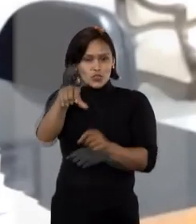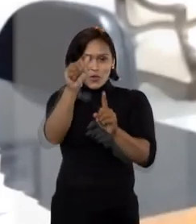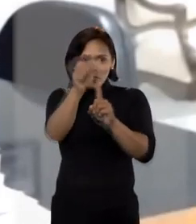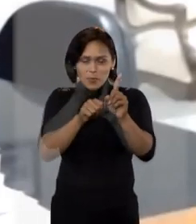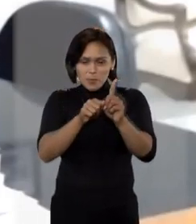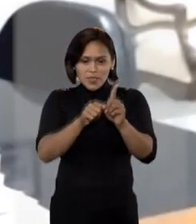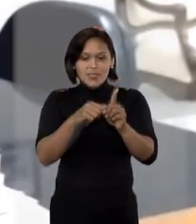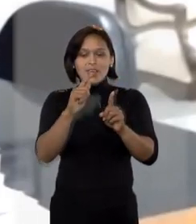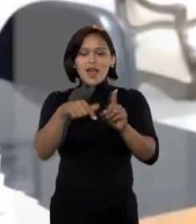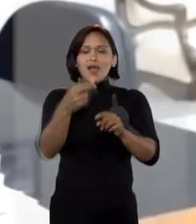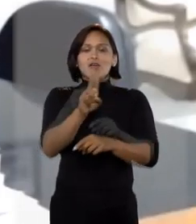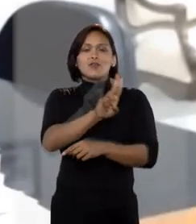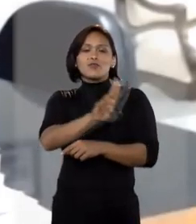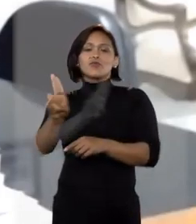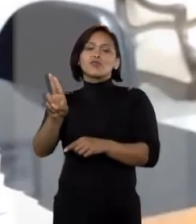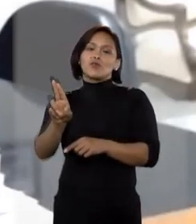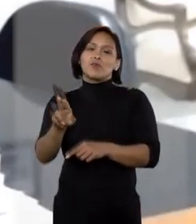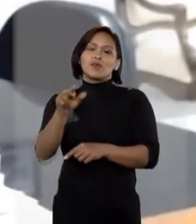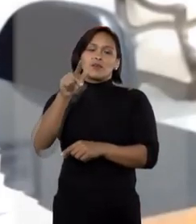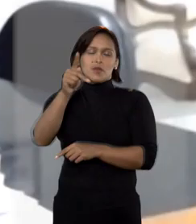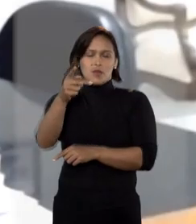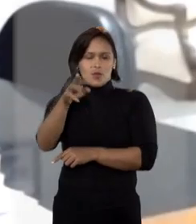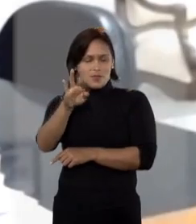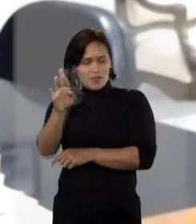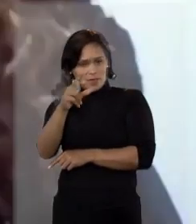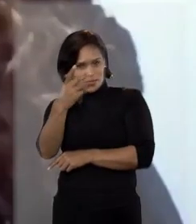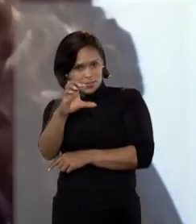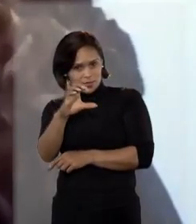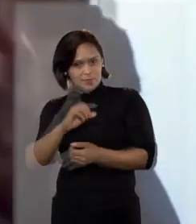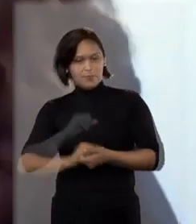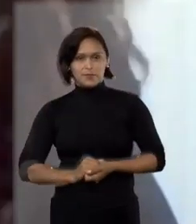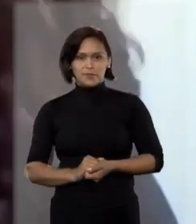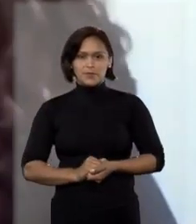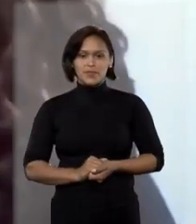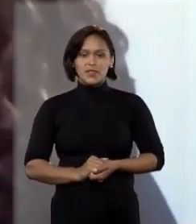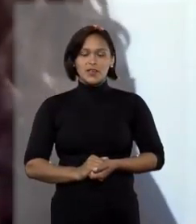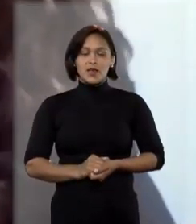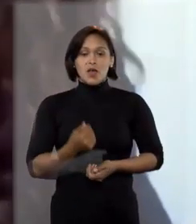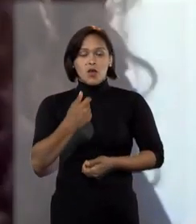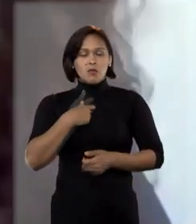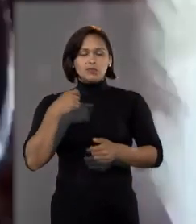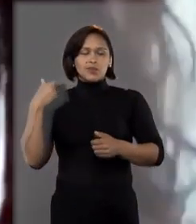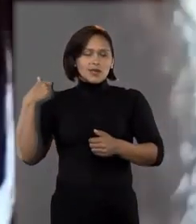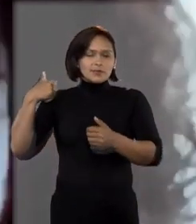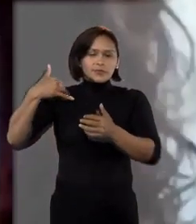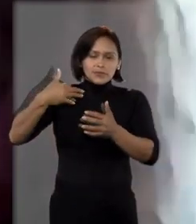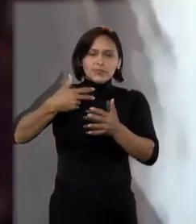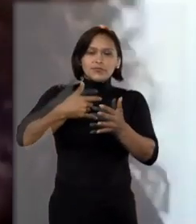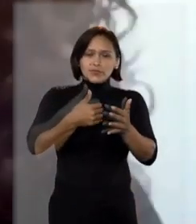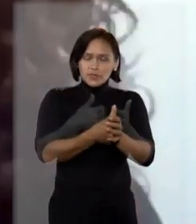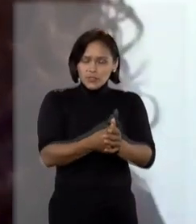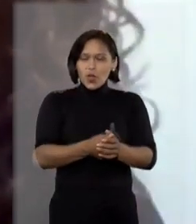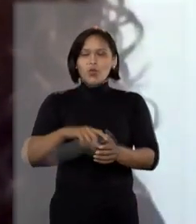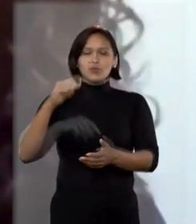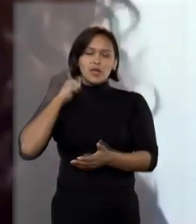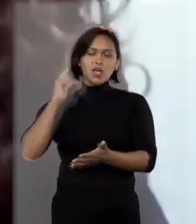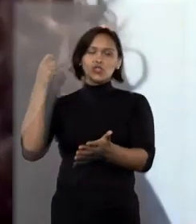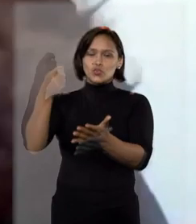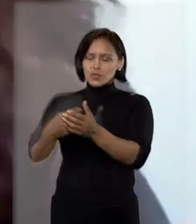literalmente, eu fui nomeada pelo presidente Fernando Henrique Cardoso. A trajetória de ser juíza no interior, de ser